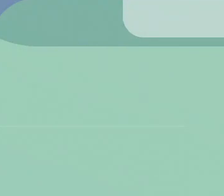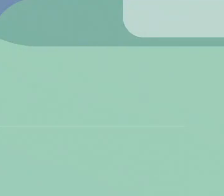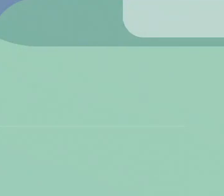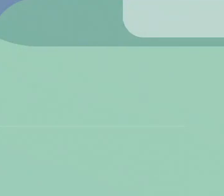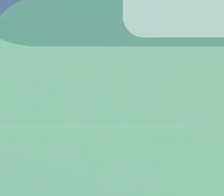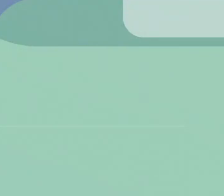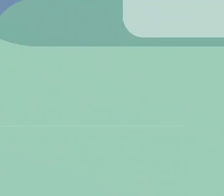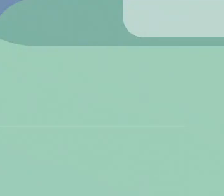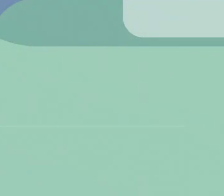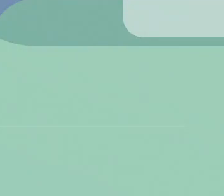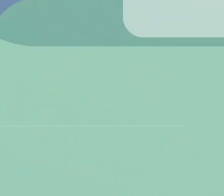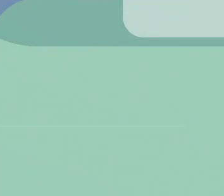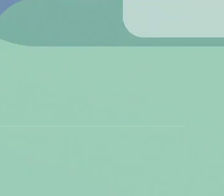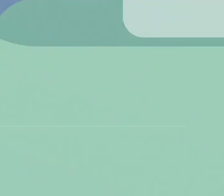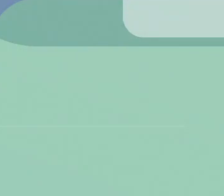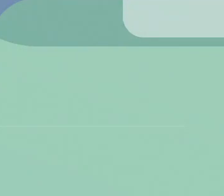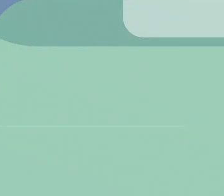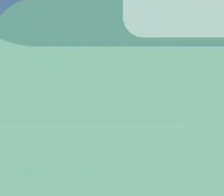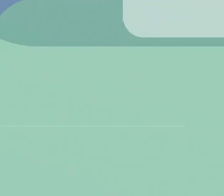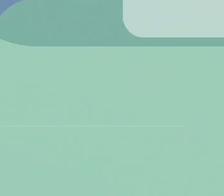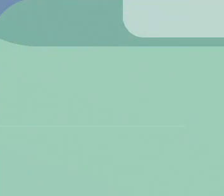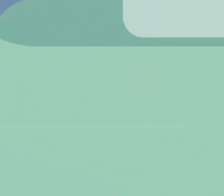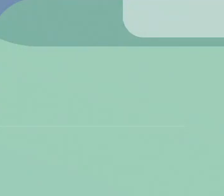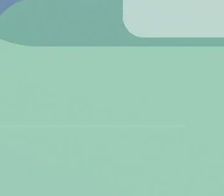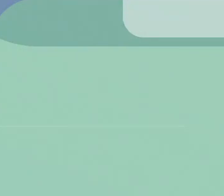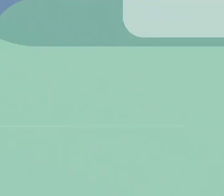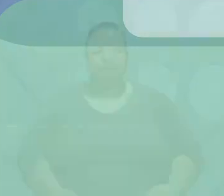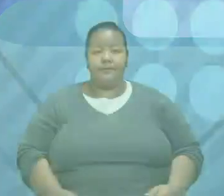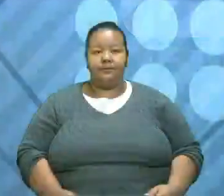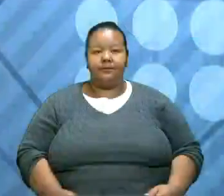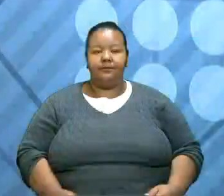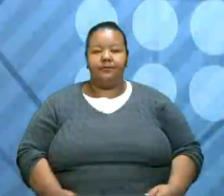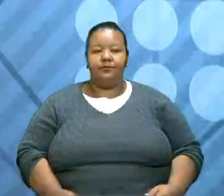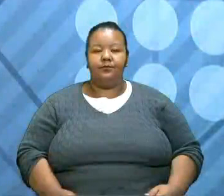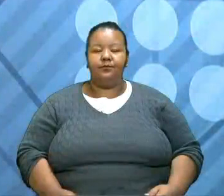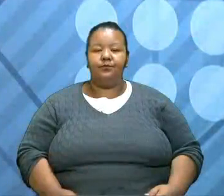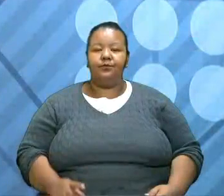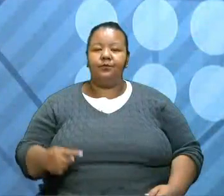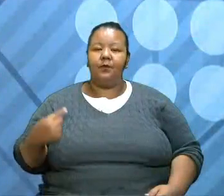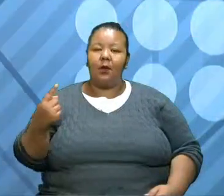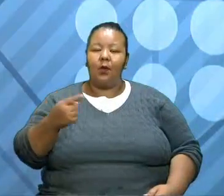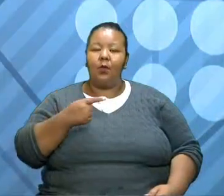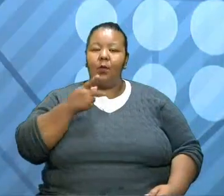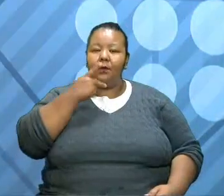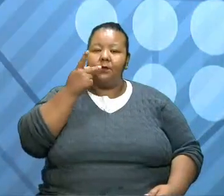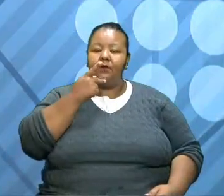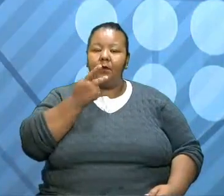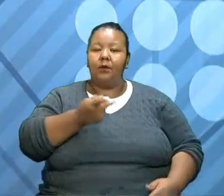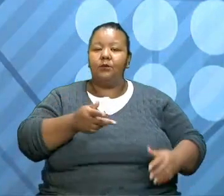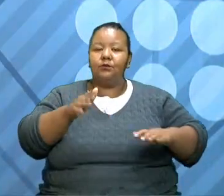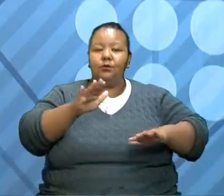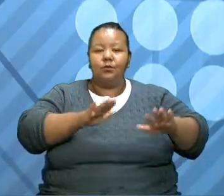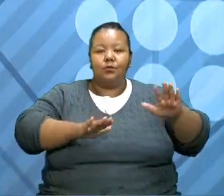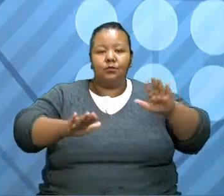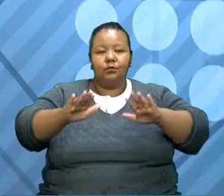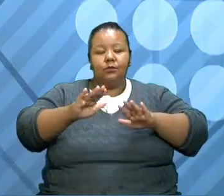Organização, tipologia, processos e aspectos da prática. Quando eu estou falando de uma organização, eu estou pensando nos processos, eu tenho